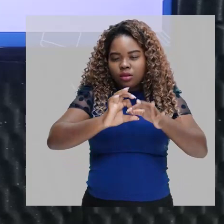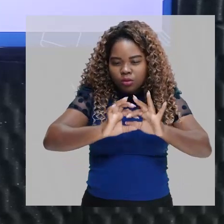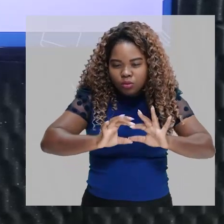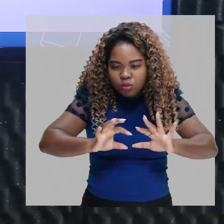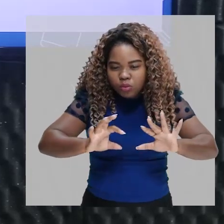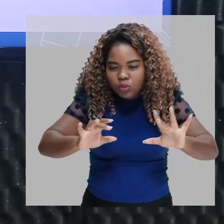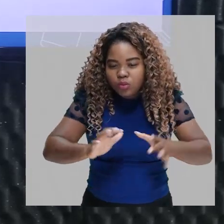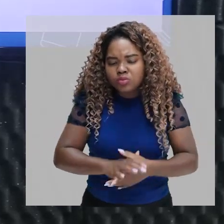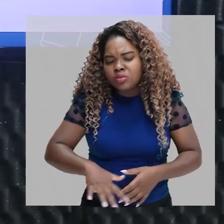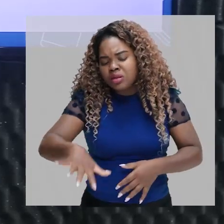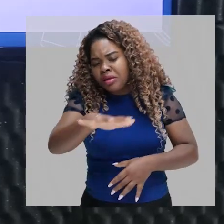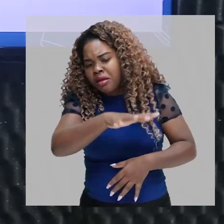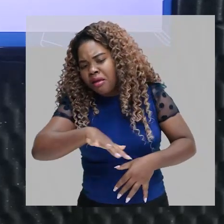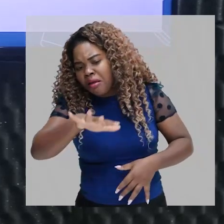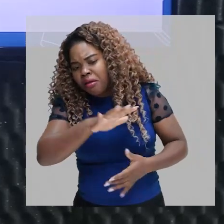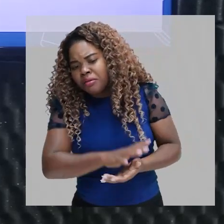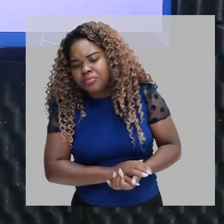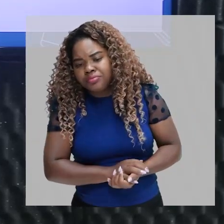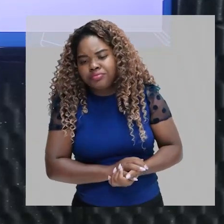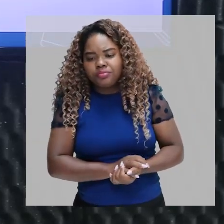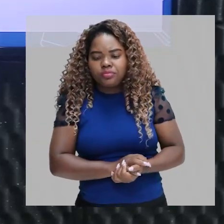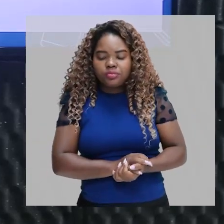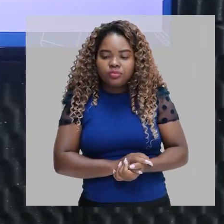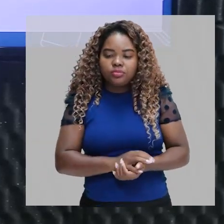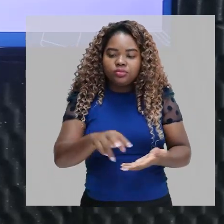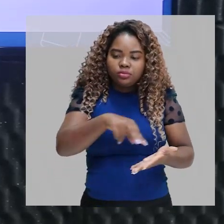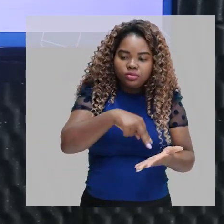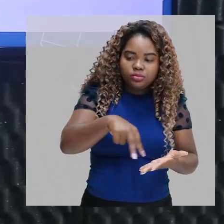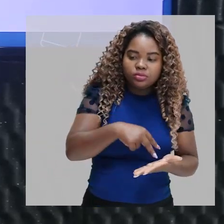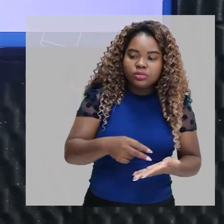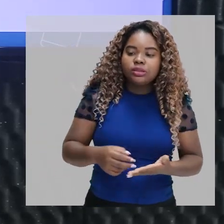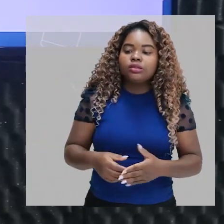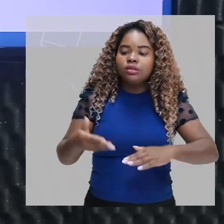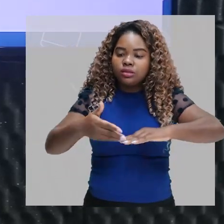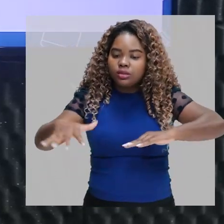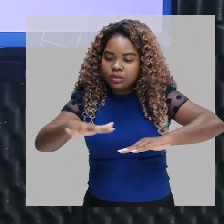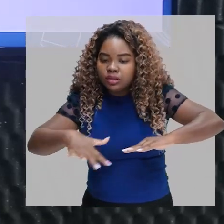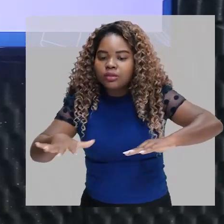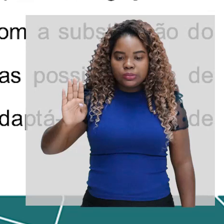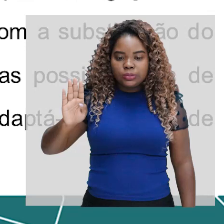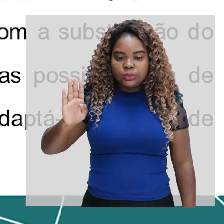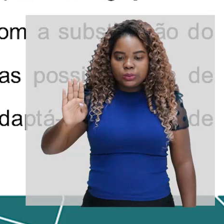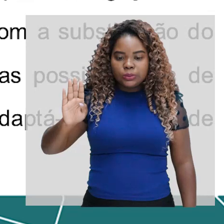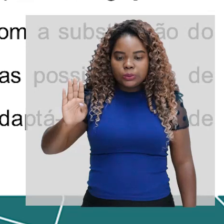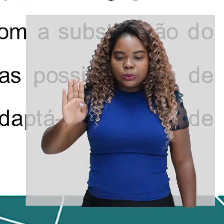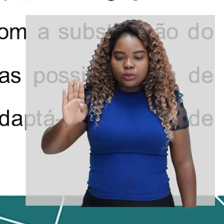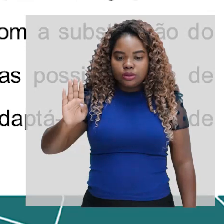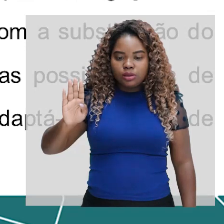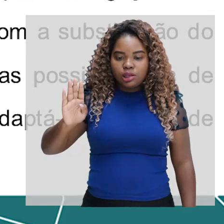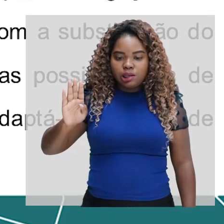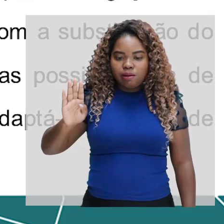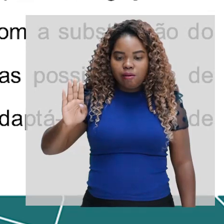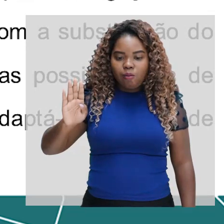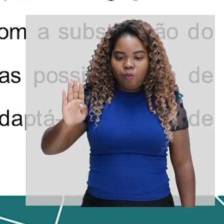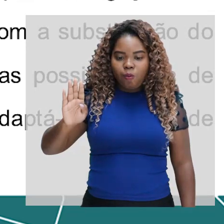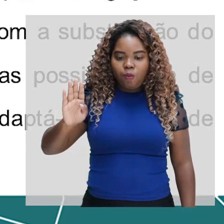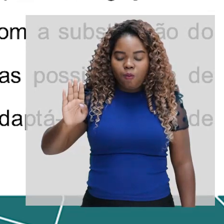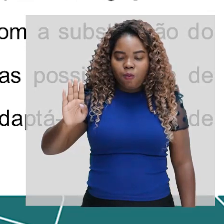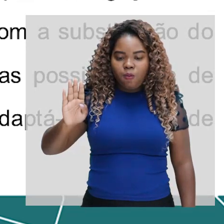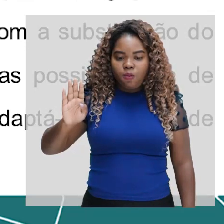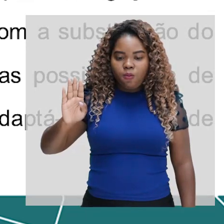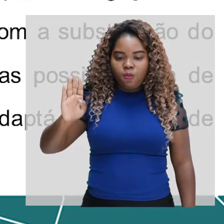por Jesus, para que vós vassum ser, me tira a luz. Então, se vocês analisarem